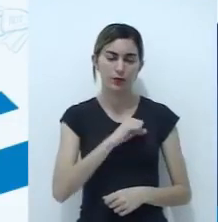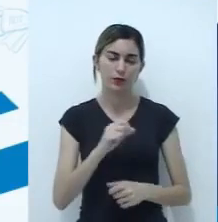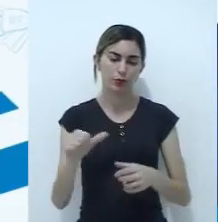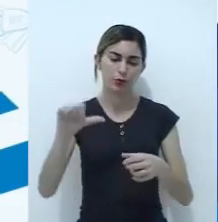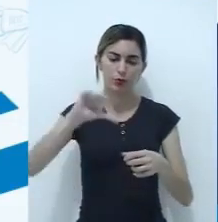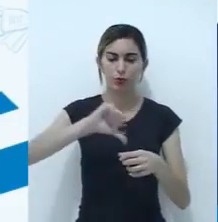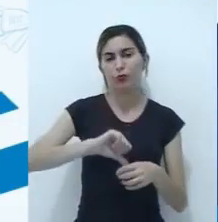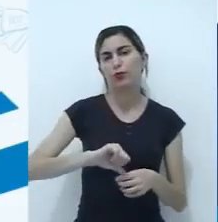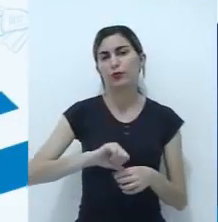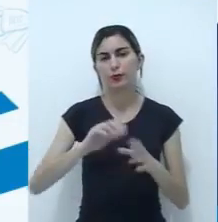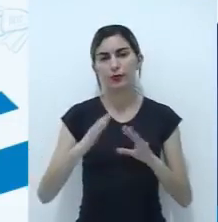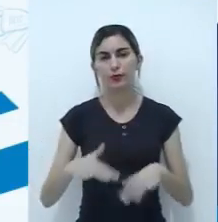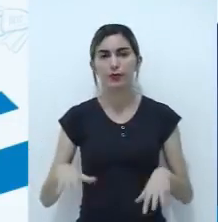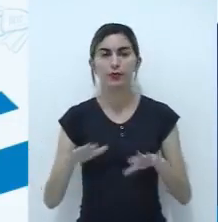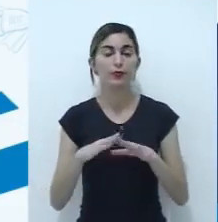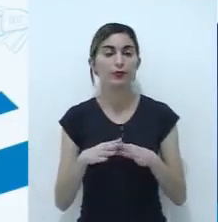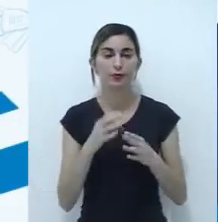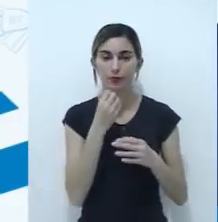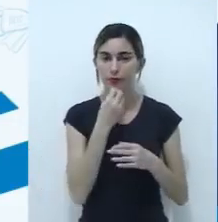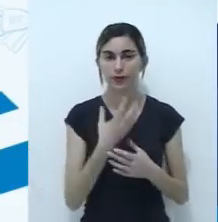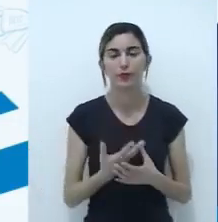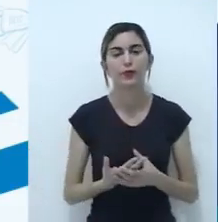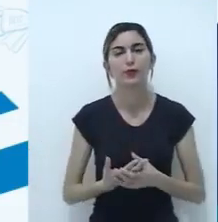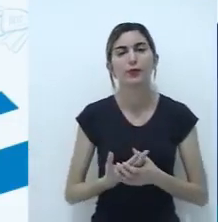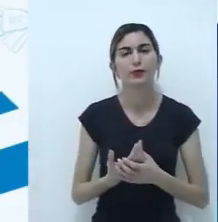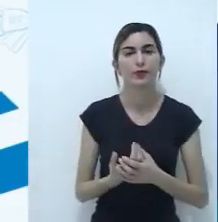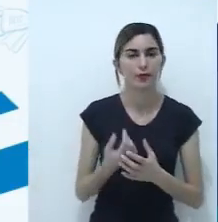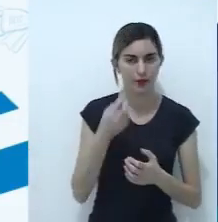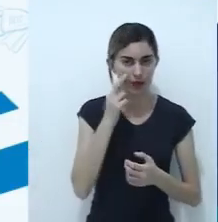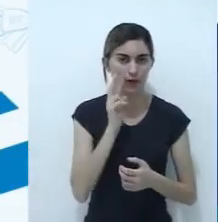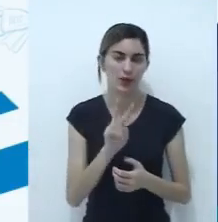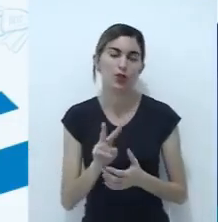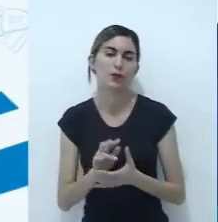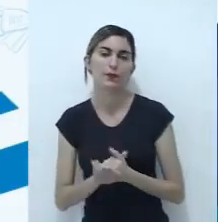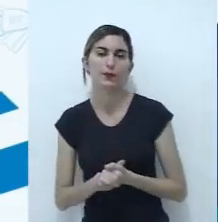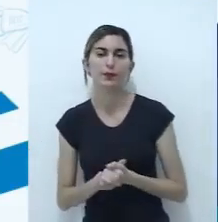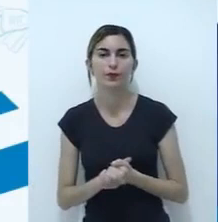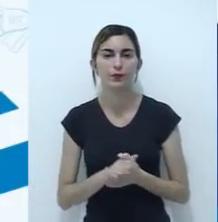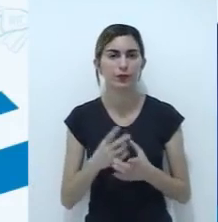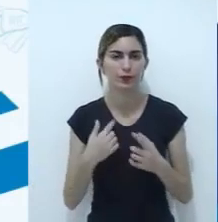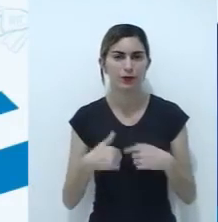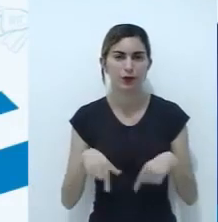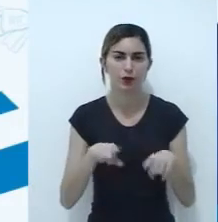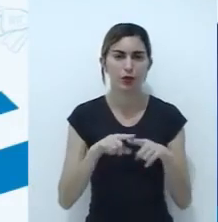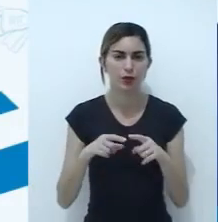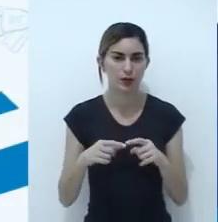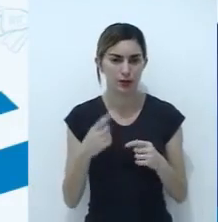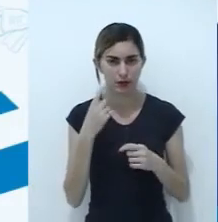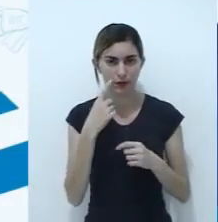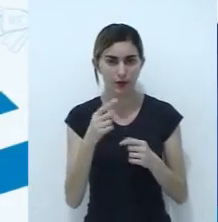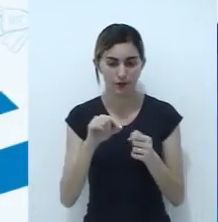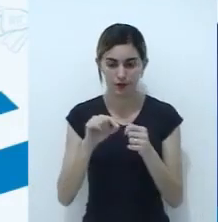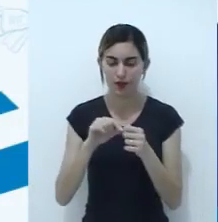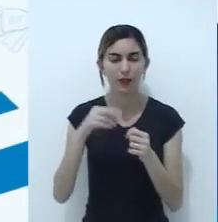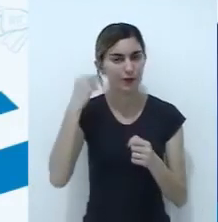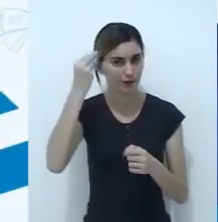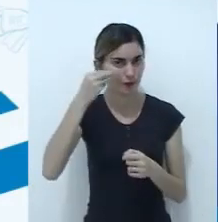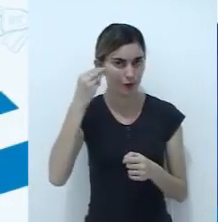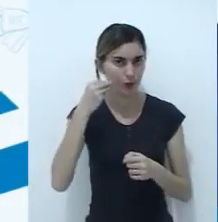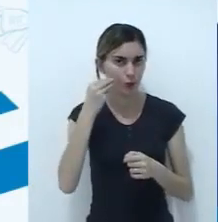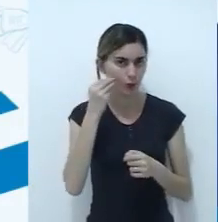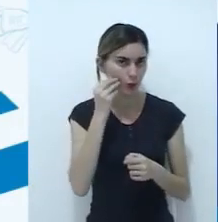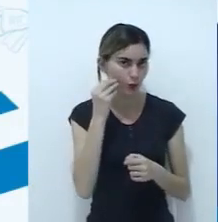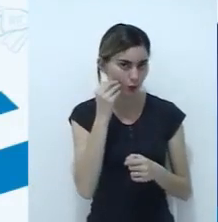rápida, coloca numa temperatura ambiente. Bom, vejam só. Nós acabamos de realizar